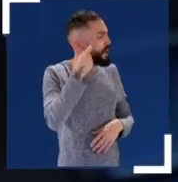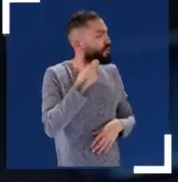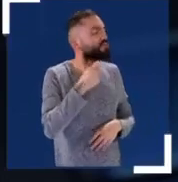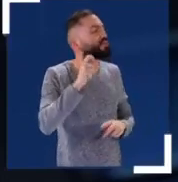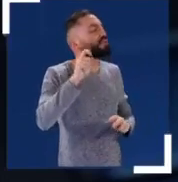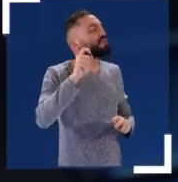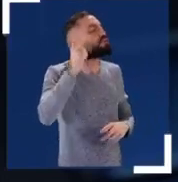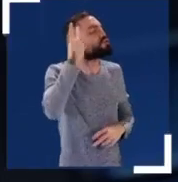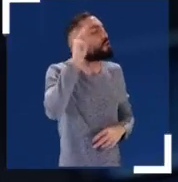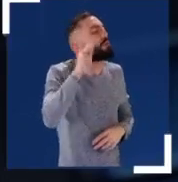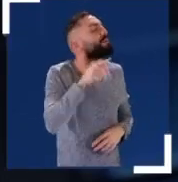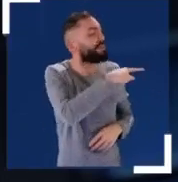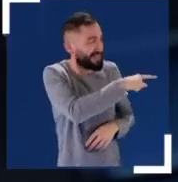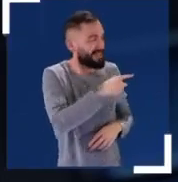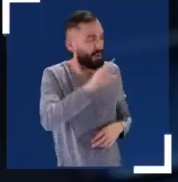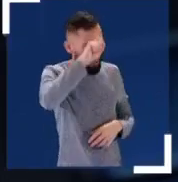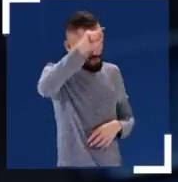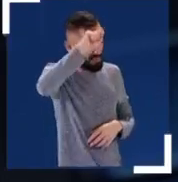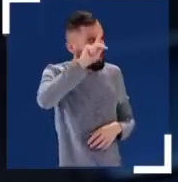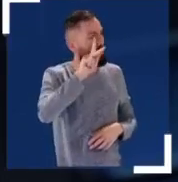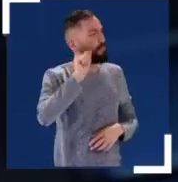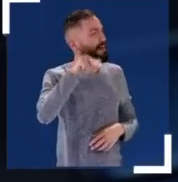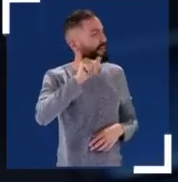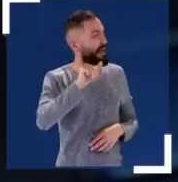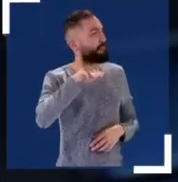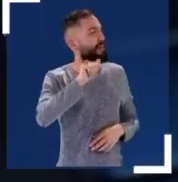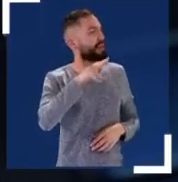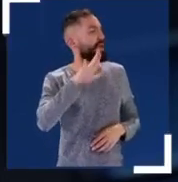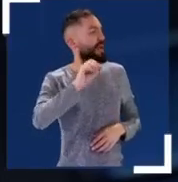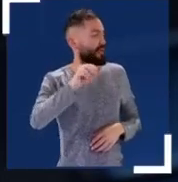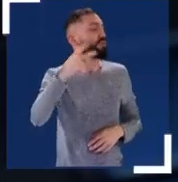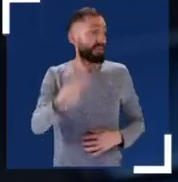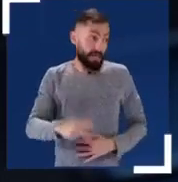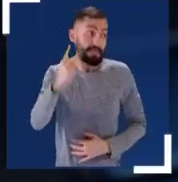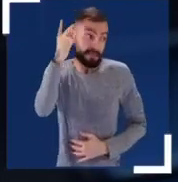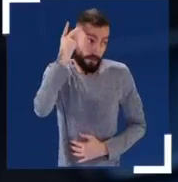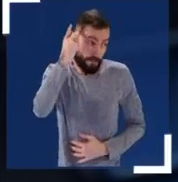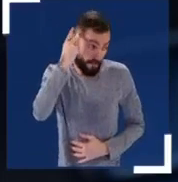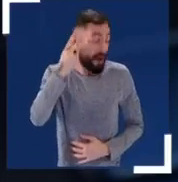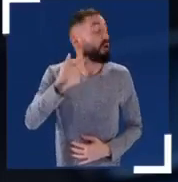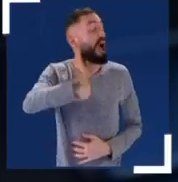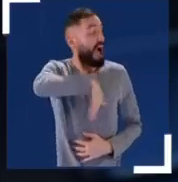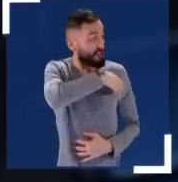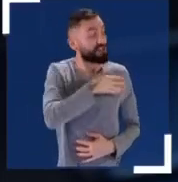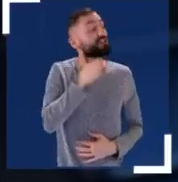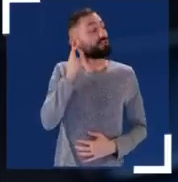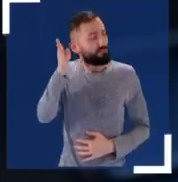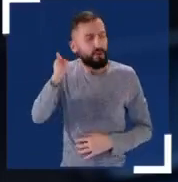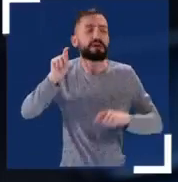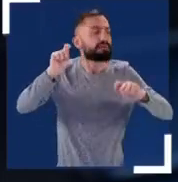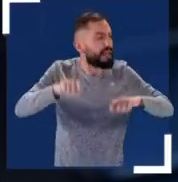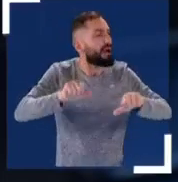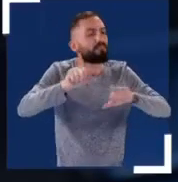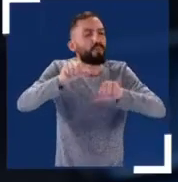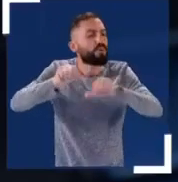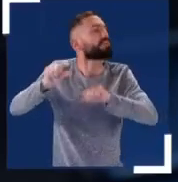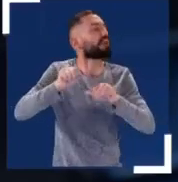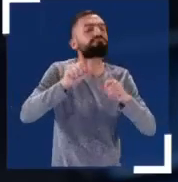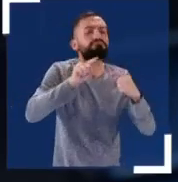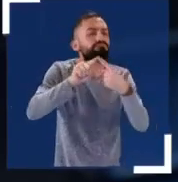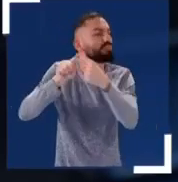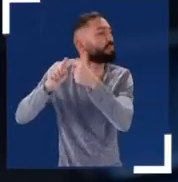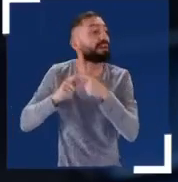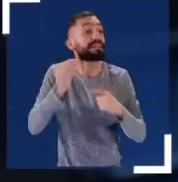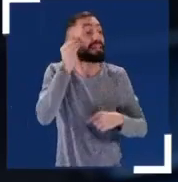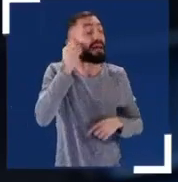do Hospital Pan-Americano aqui de São Paulo, que nós fomos lá, é possível fazer uma adequação para ele se transformar no primeiro